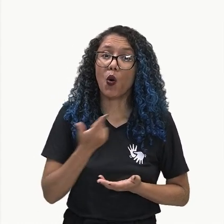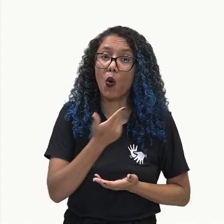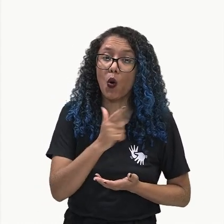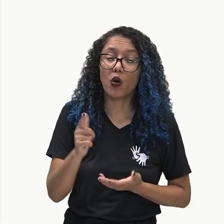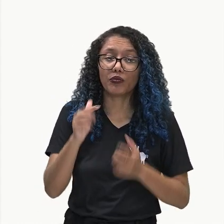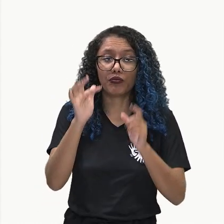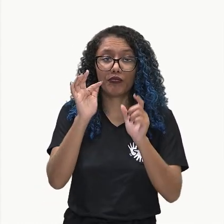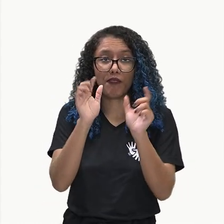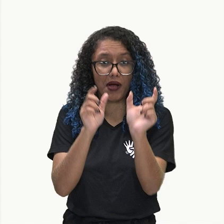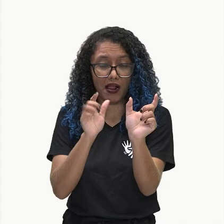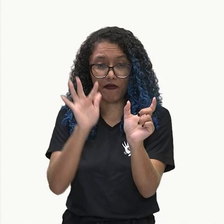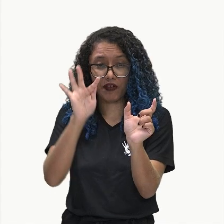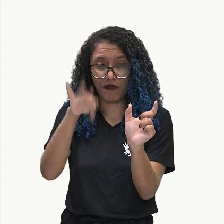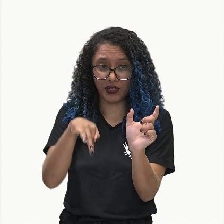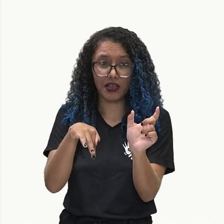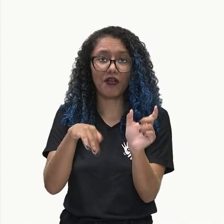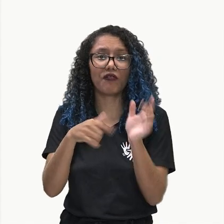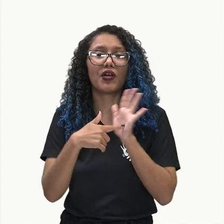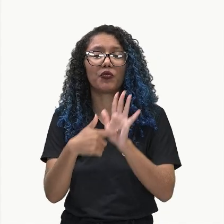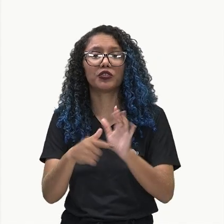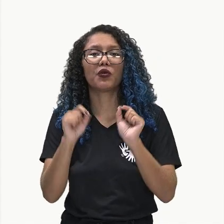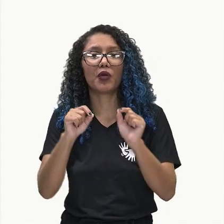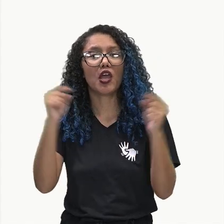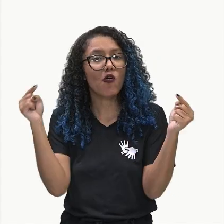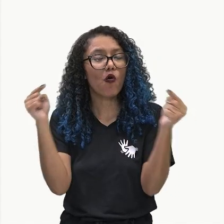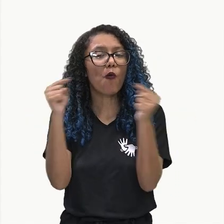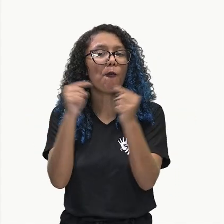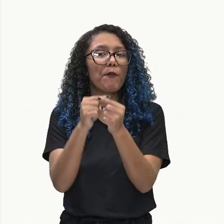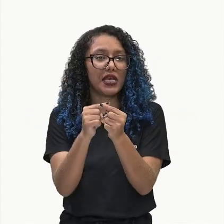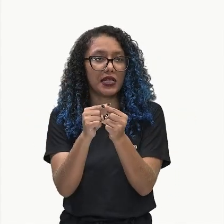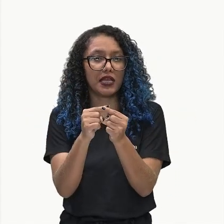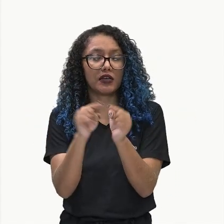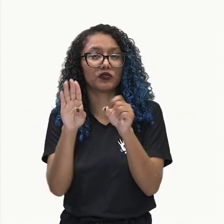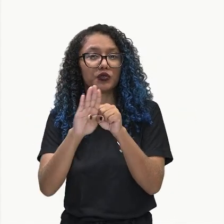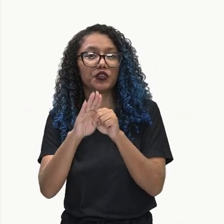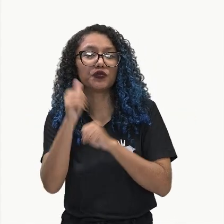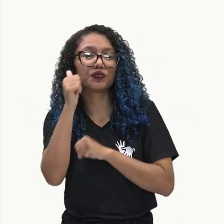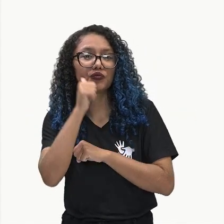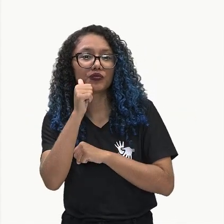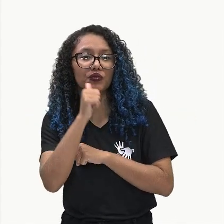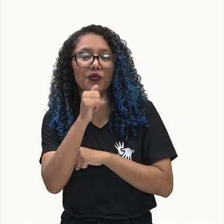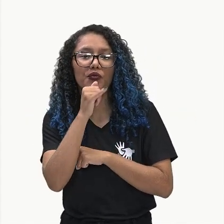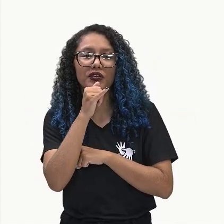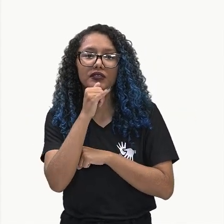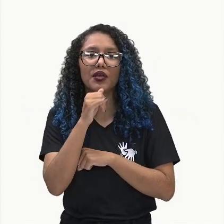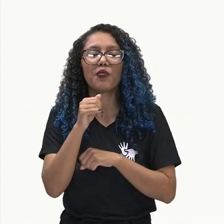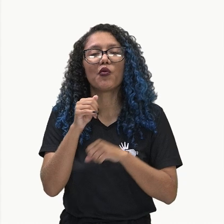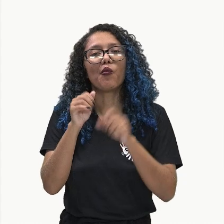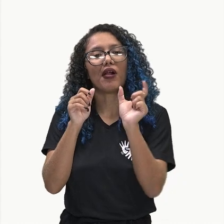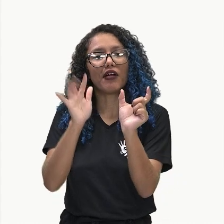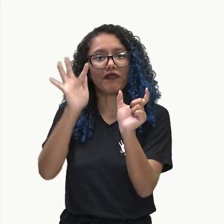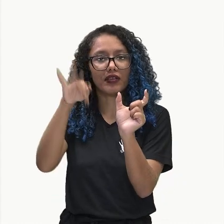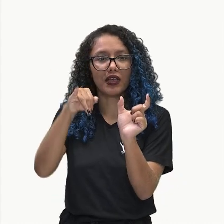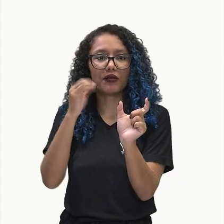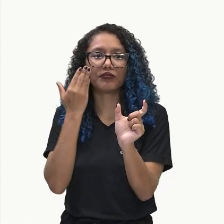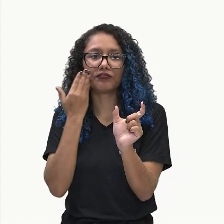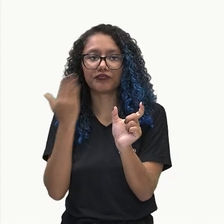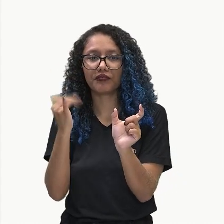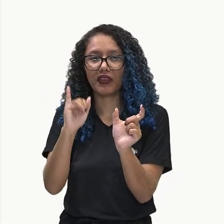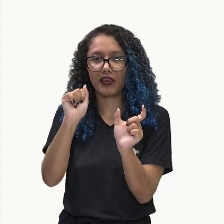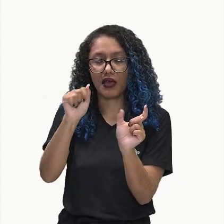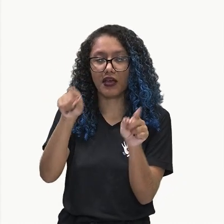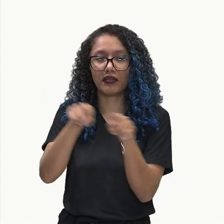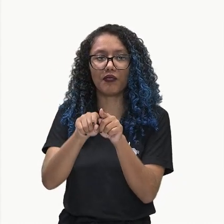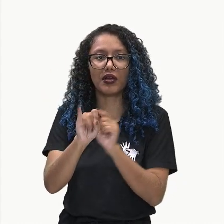que esses substantivos são femininos. Por exemplo, palavras terminadas em ia e e, como